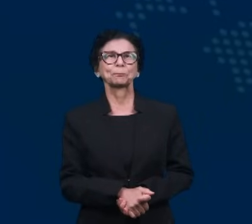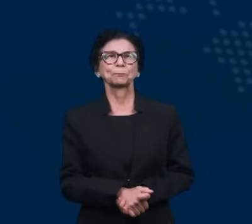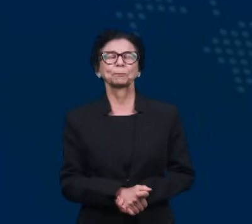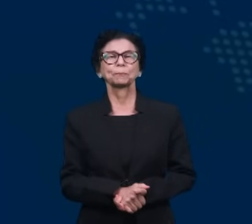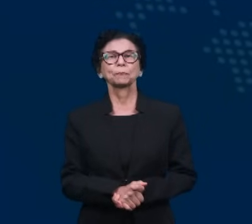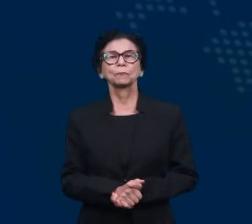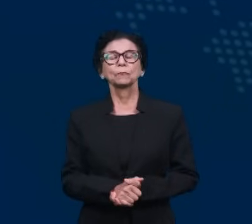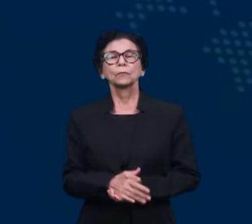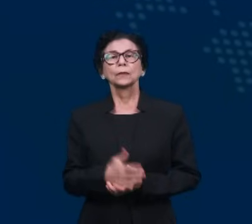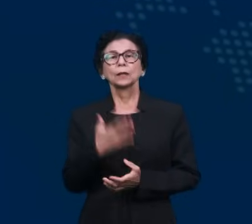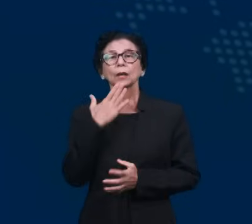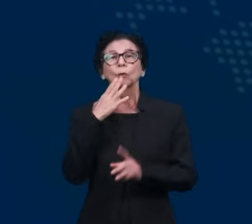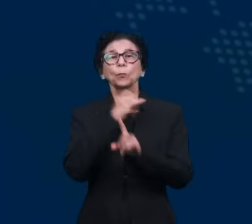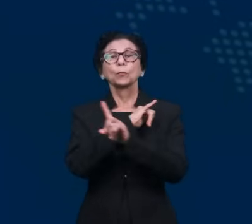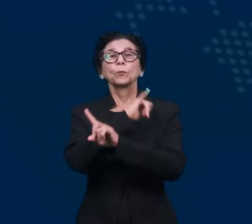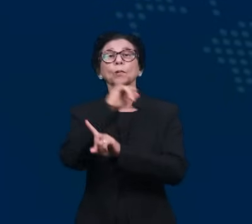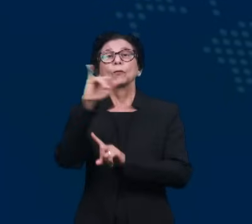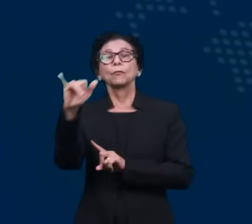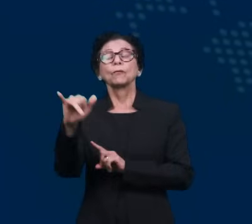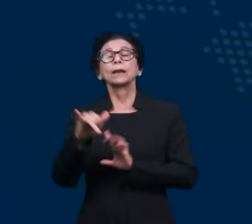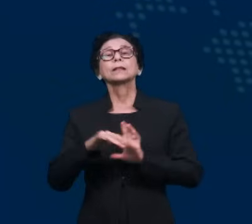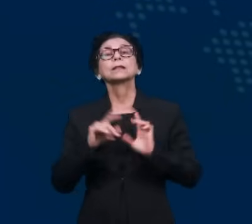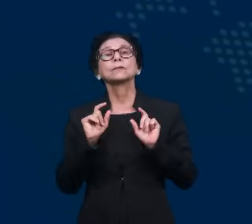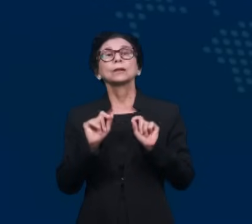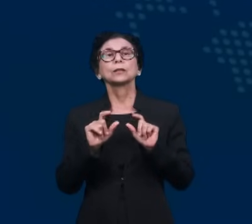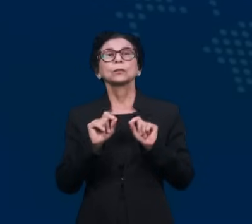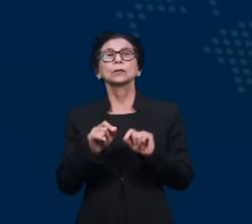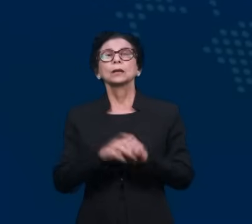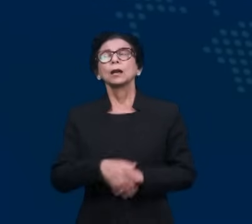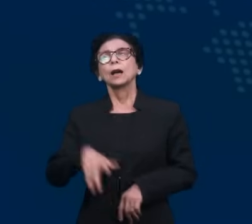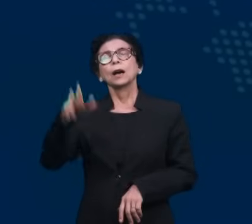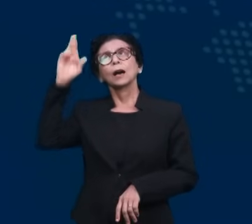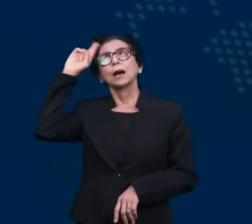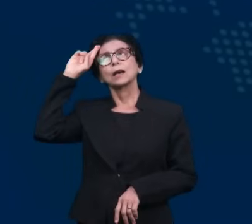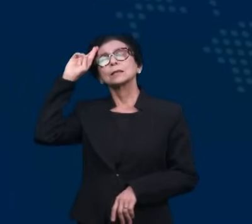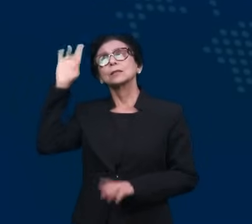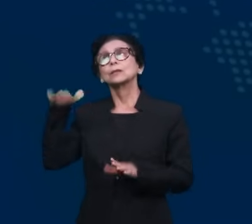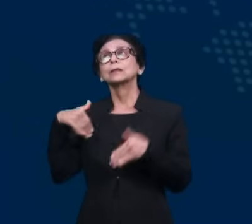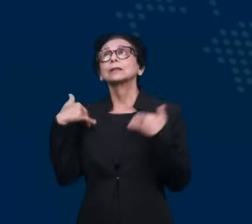diz? Até quando, Senhor, clamarei eu?